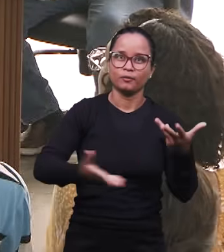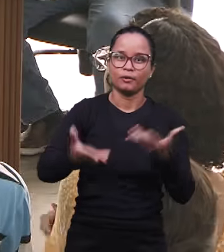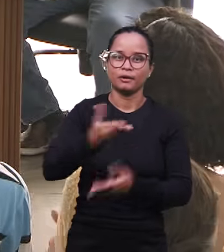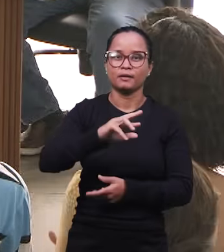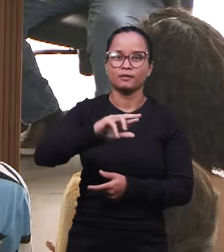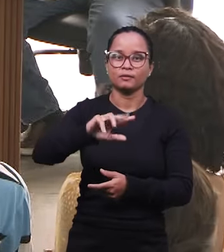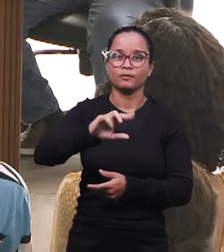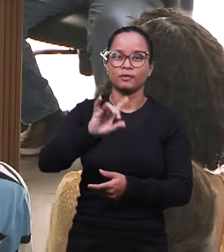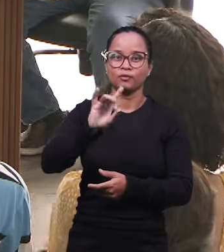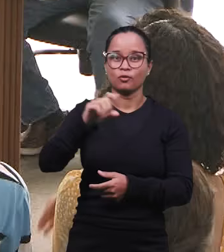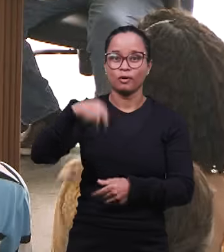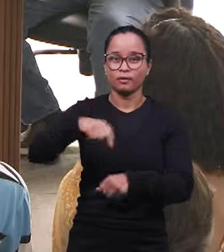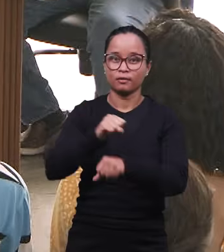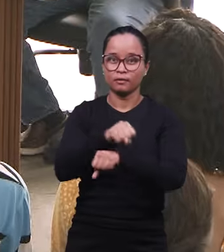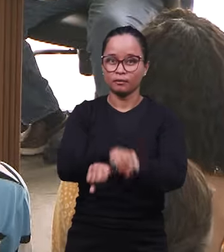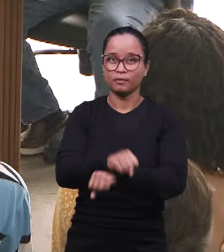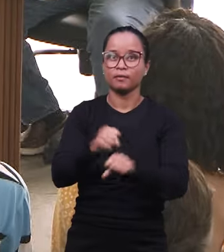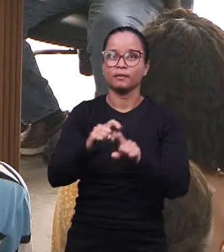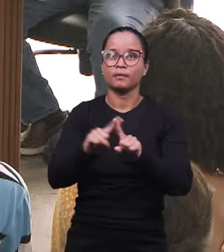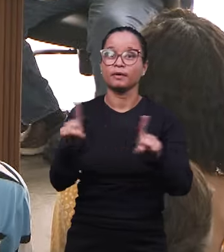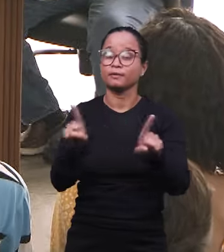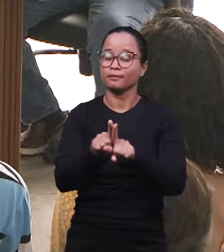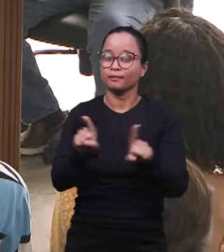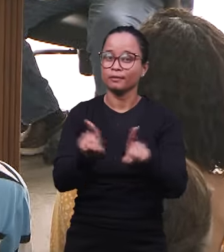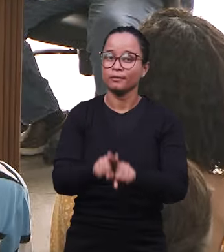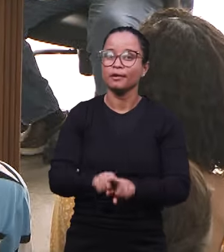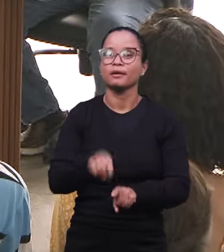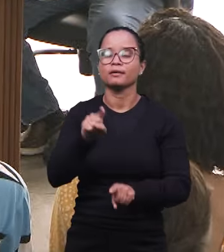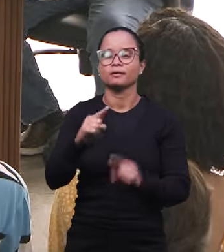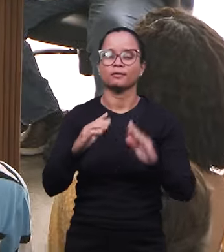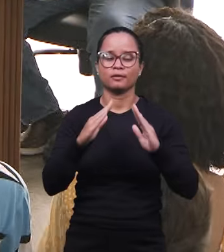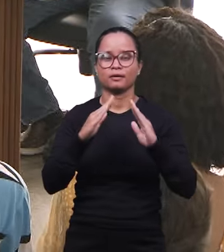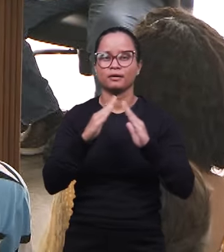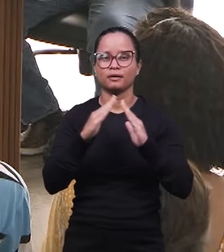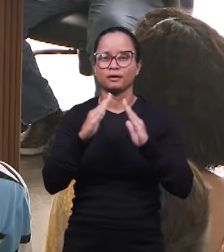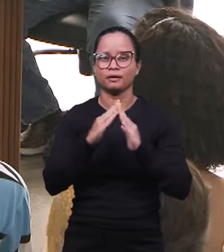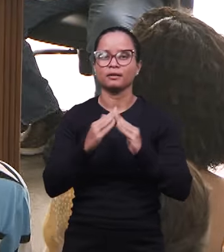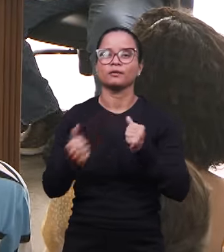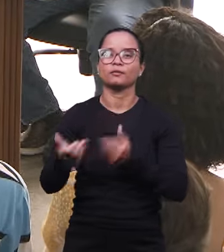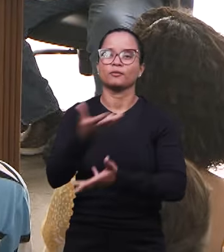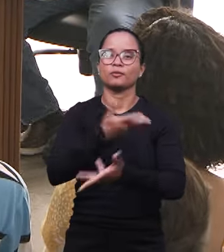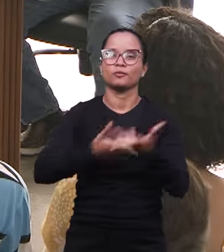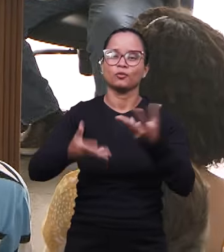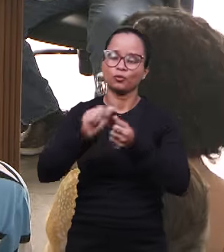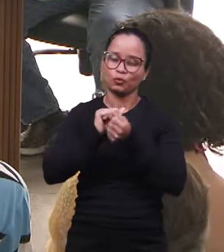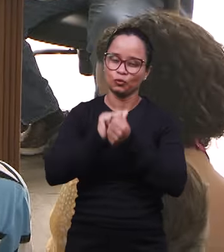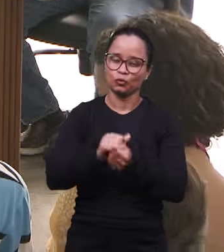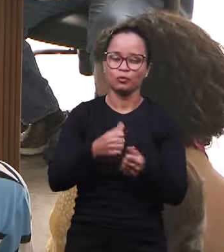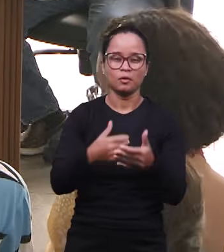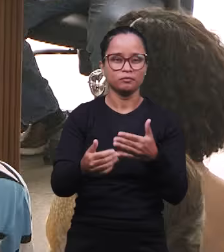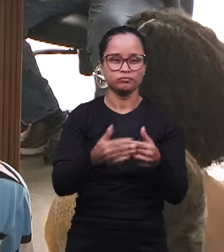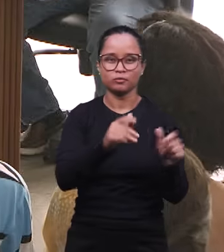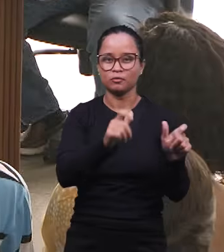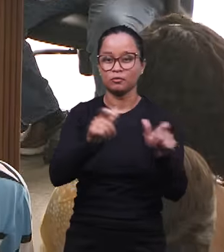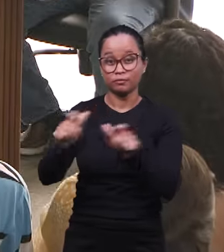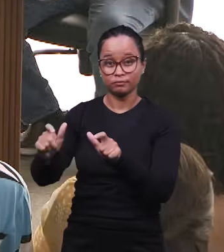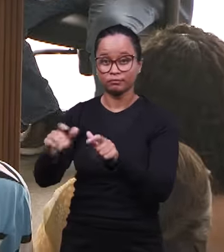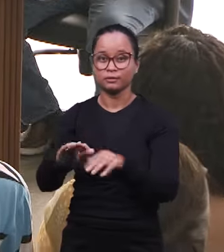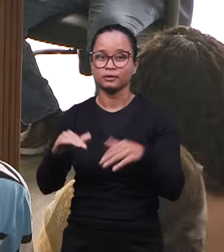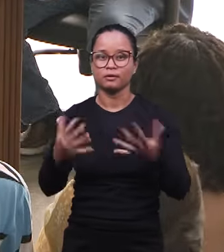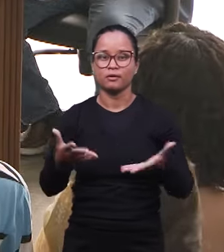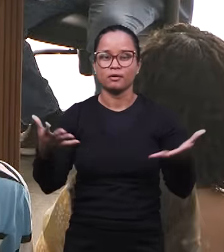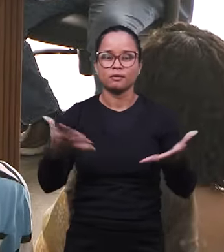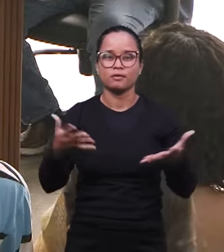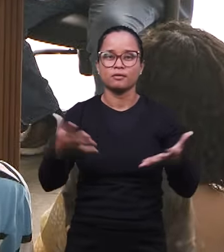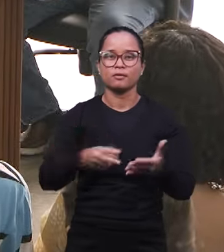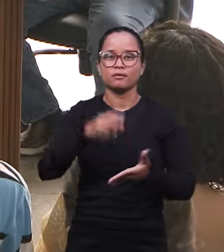só dos irmãos que estão aqui no seminário, mas também a participação daqueles que estão nos lares, participando conosco, onde você estiver. E agora